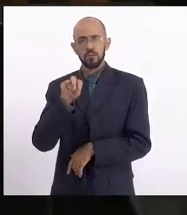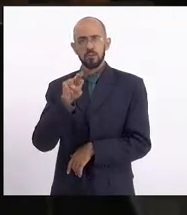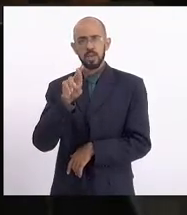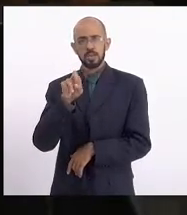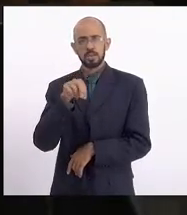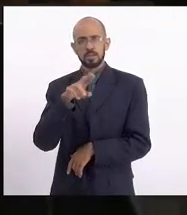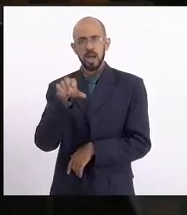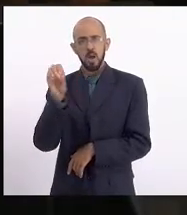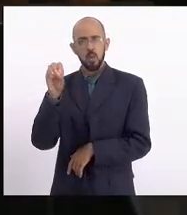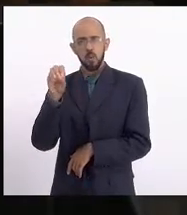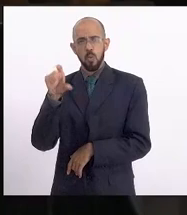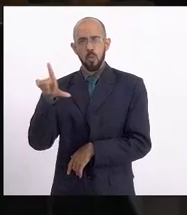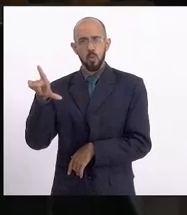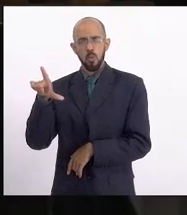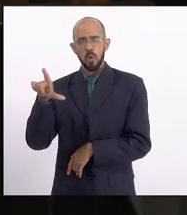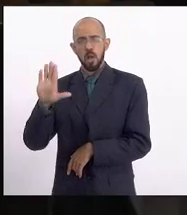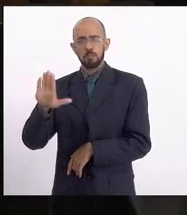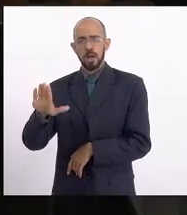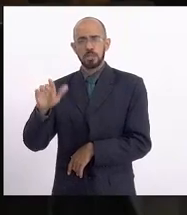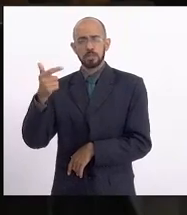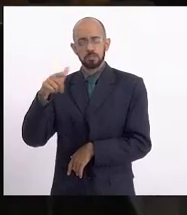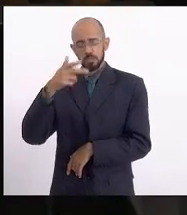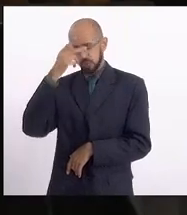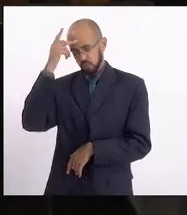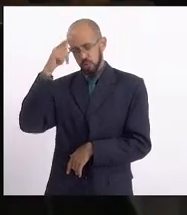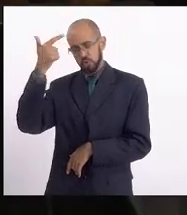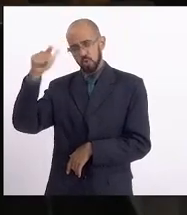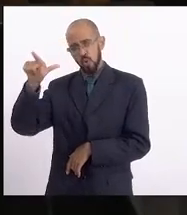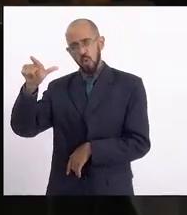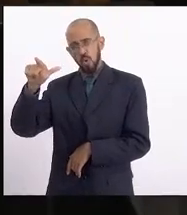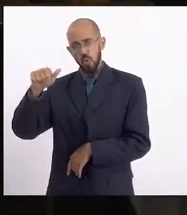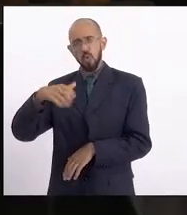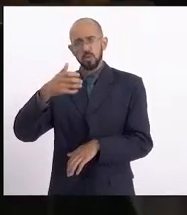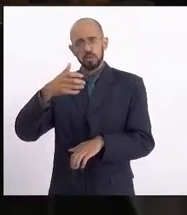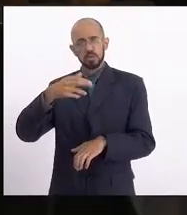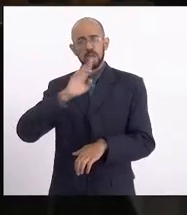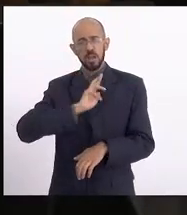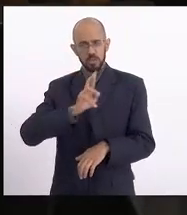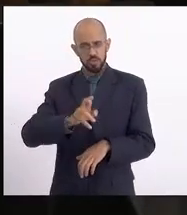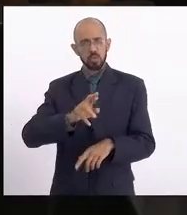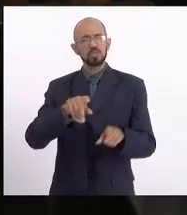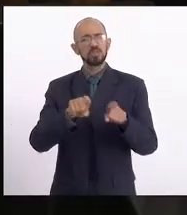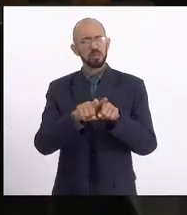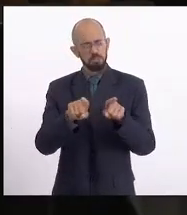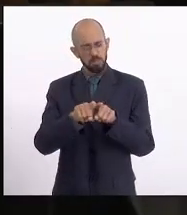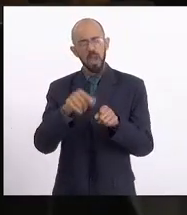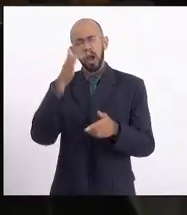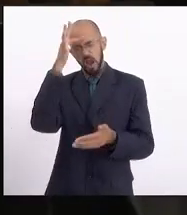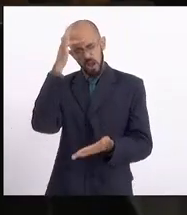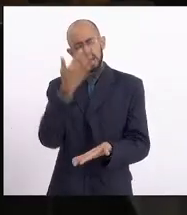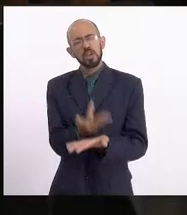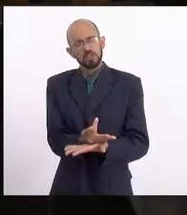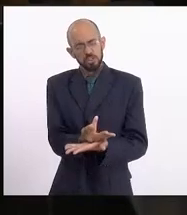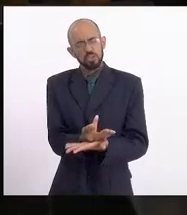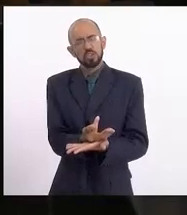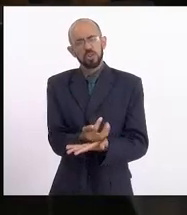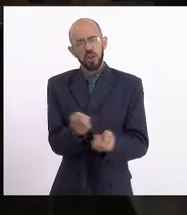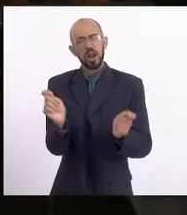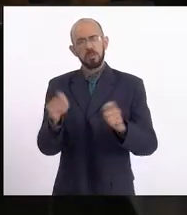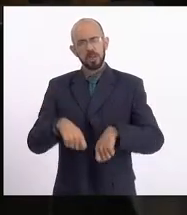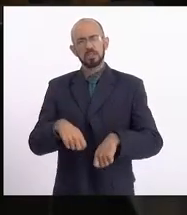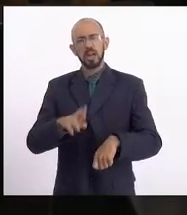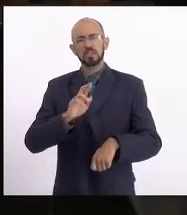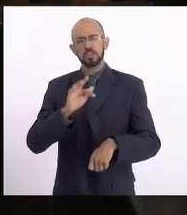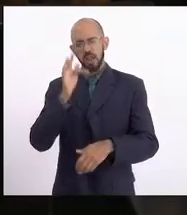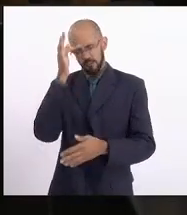outras denominações, de outros segmentos religiosos, acreditam no poder da fé e no poder dessa palavra.